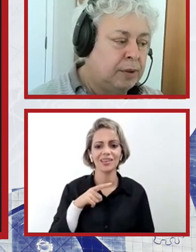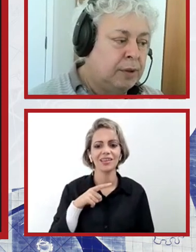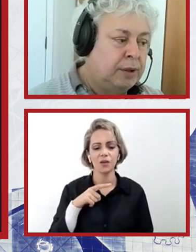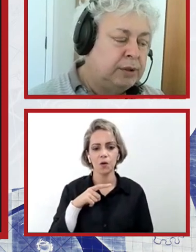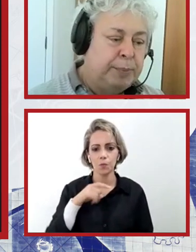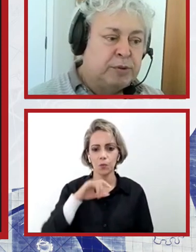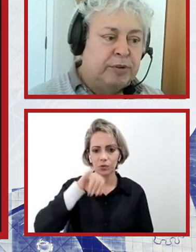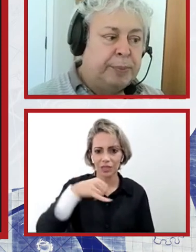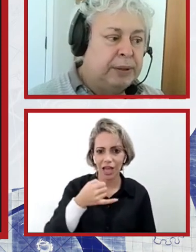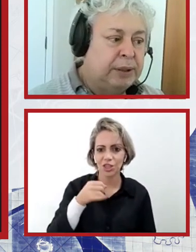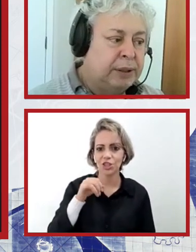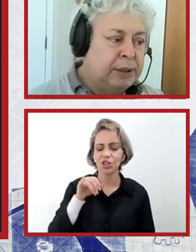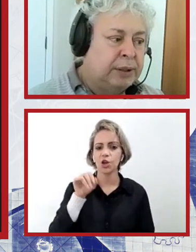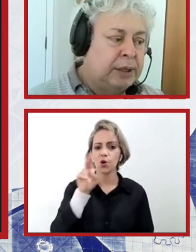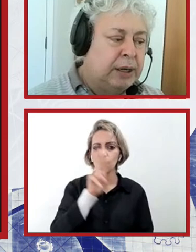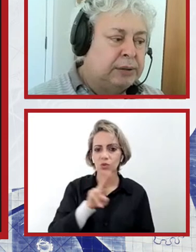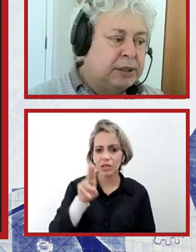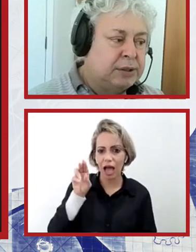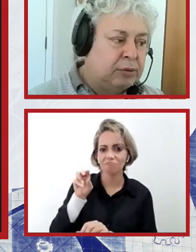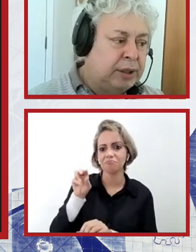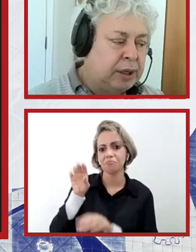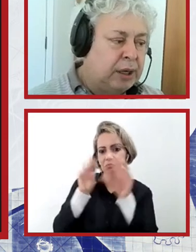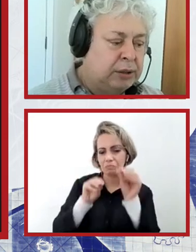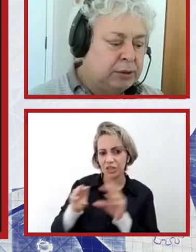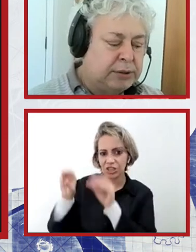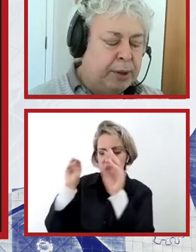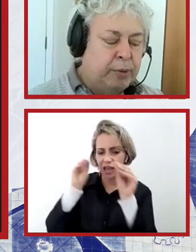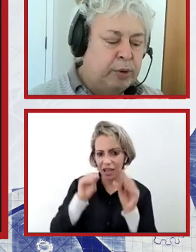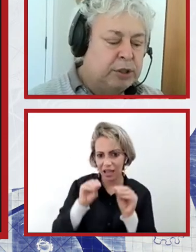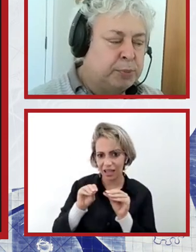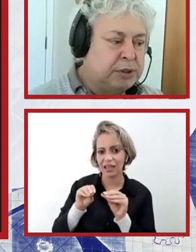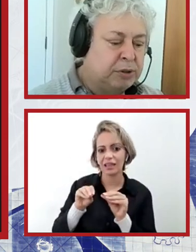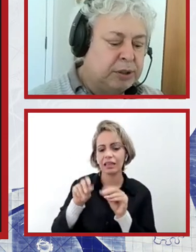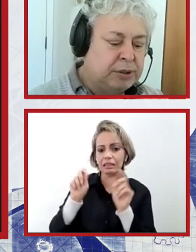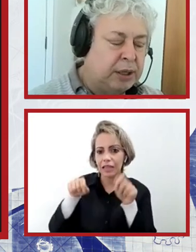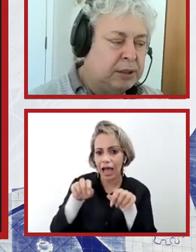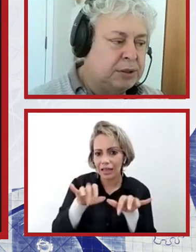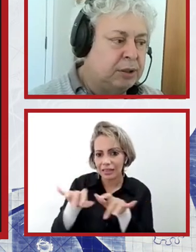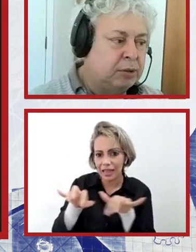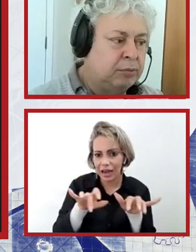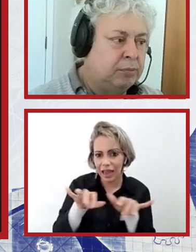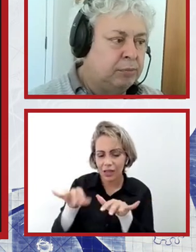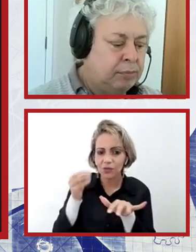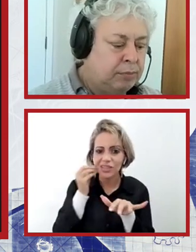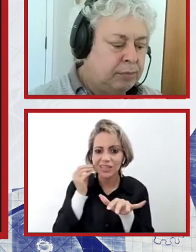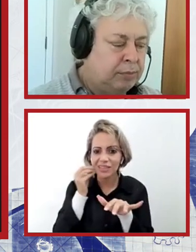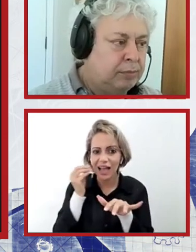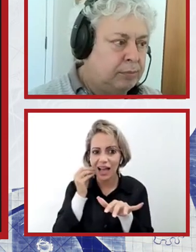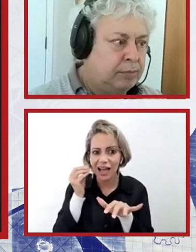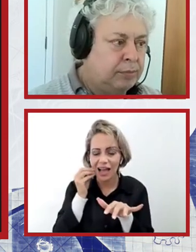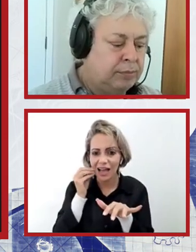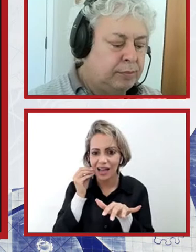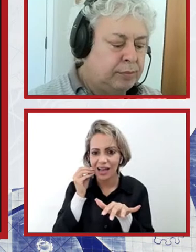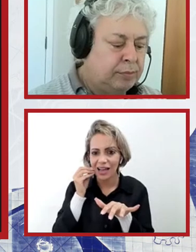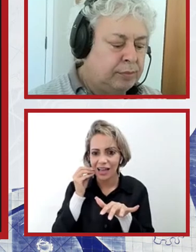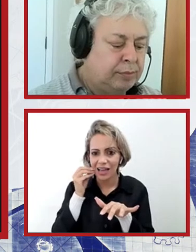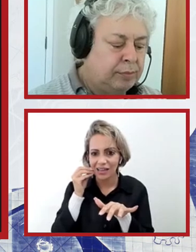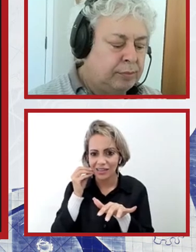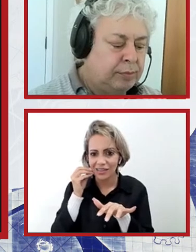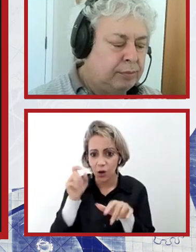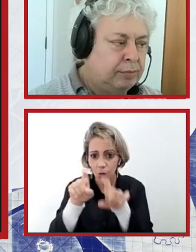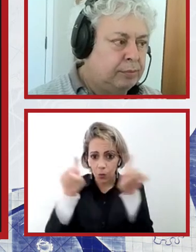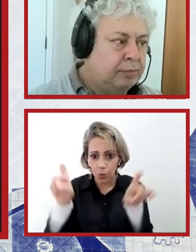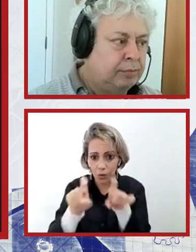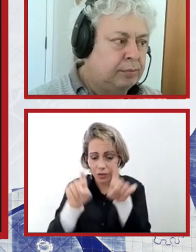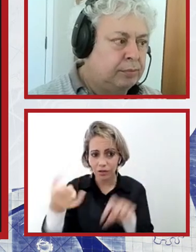o teclado. Então, a pessoa vai aprender a testar o teclado, saber onde as posições das teclas estão. Aperte as teclas e eu falarei.